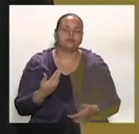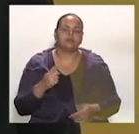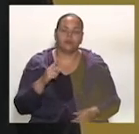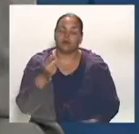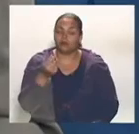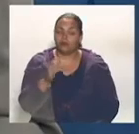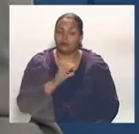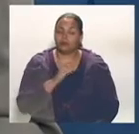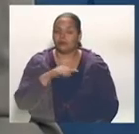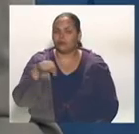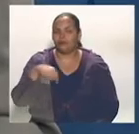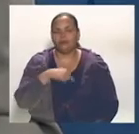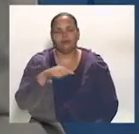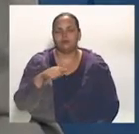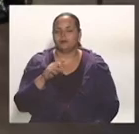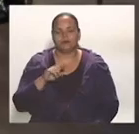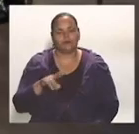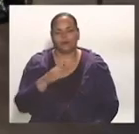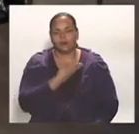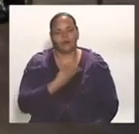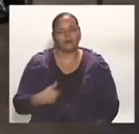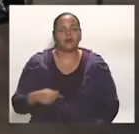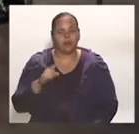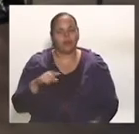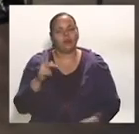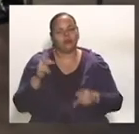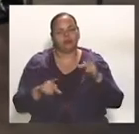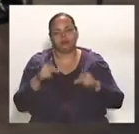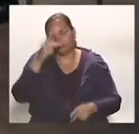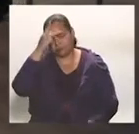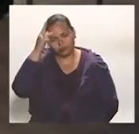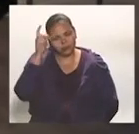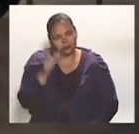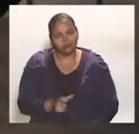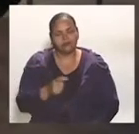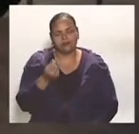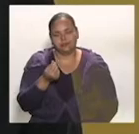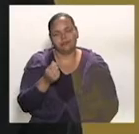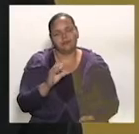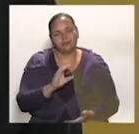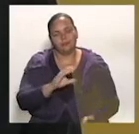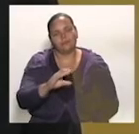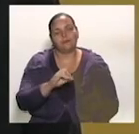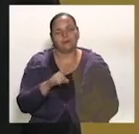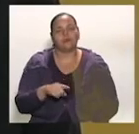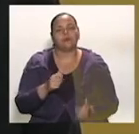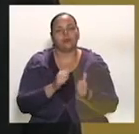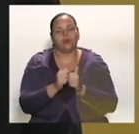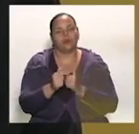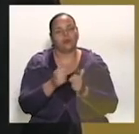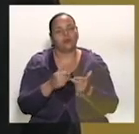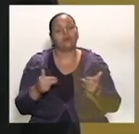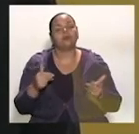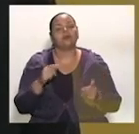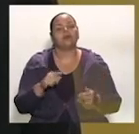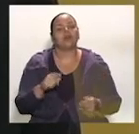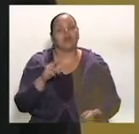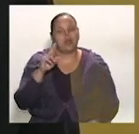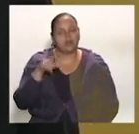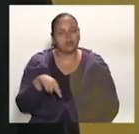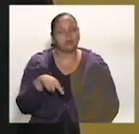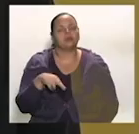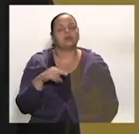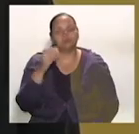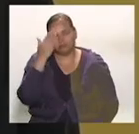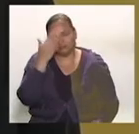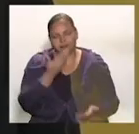Até porque o dinheiro é nosso. Até né? porque o dinheiro não é do governo. É do povo, é né? do povo, né? Então, os clubes, com muito mais